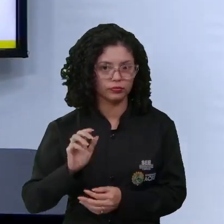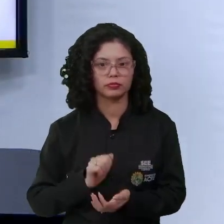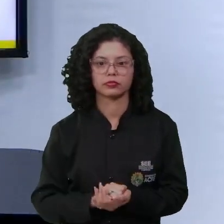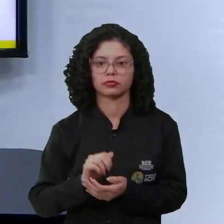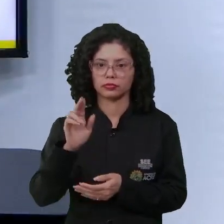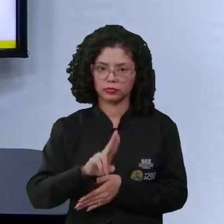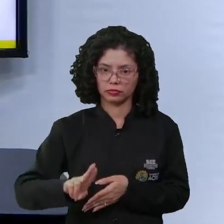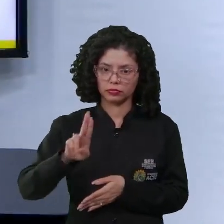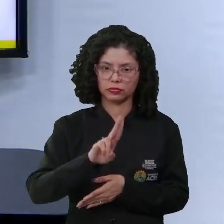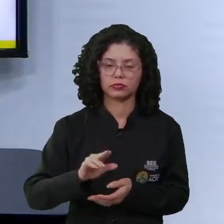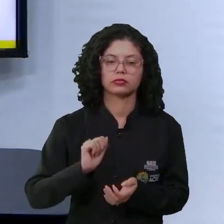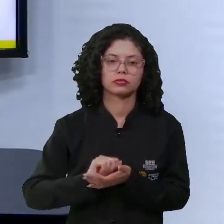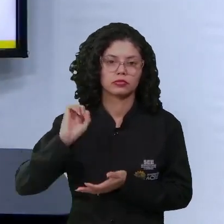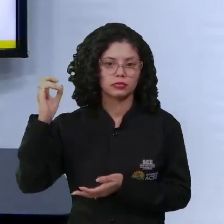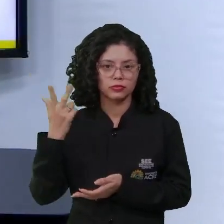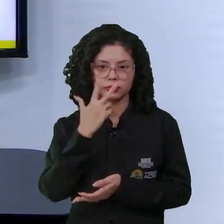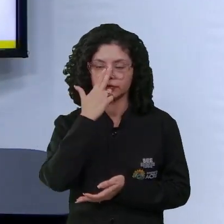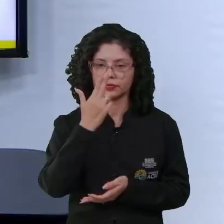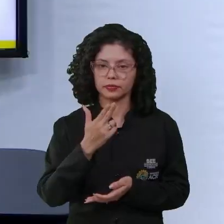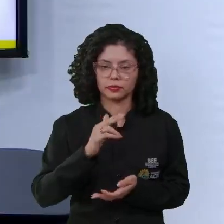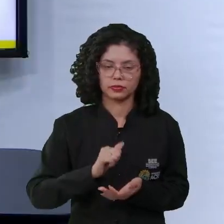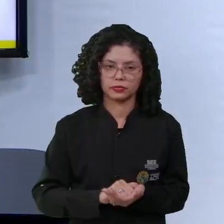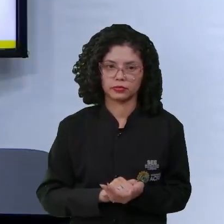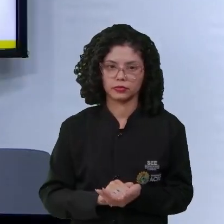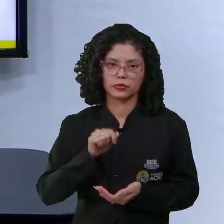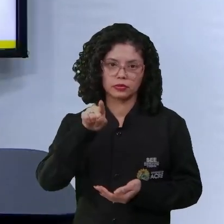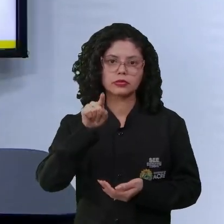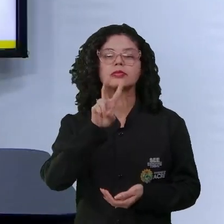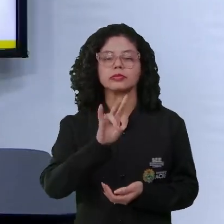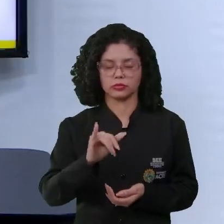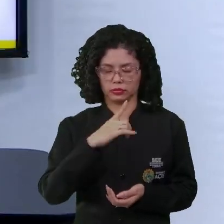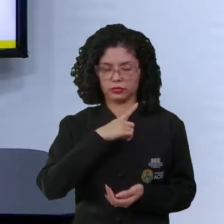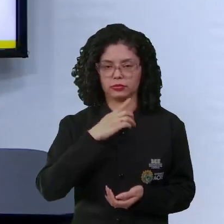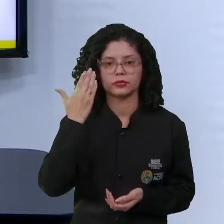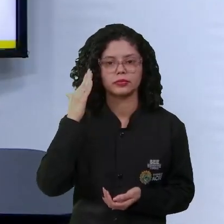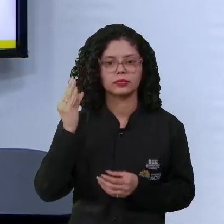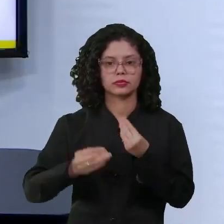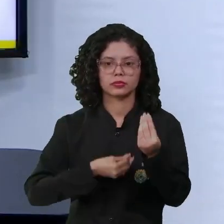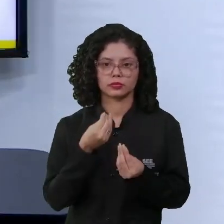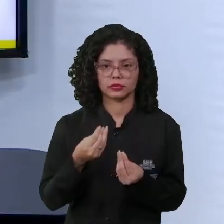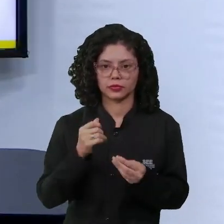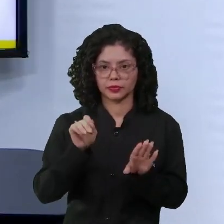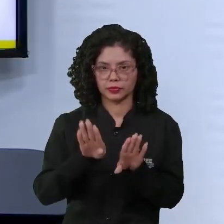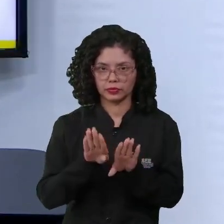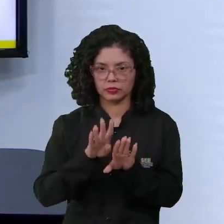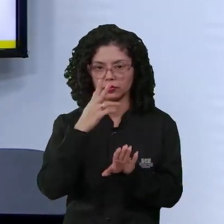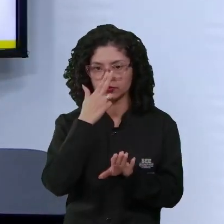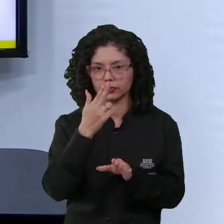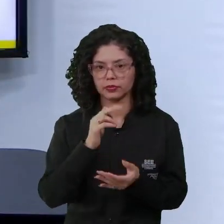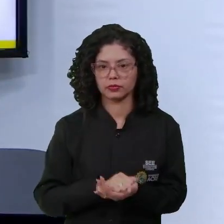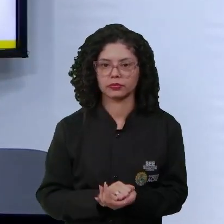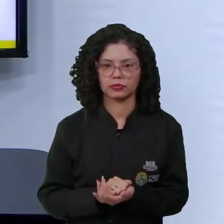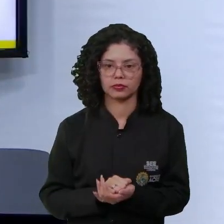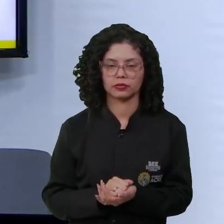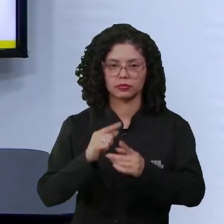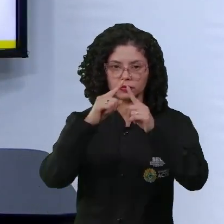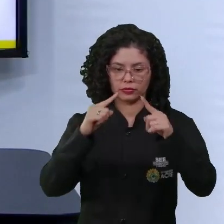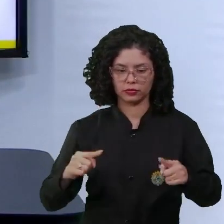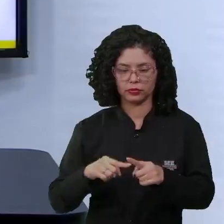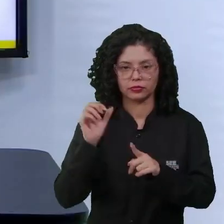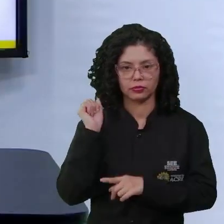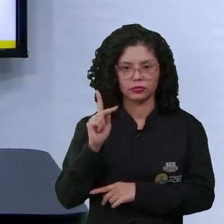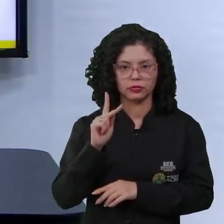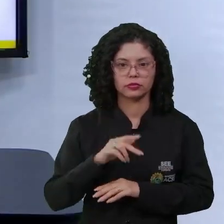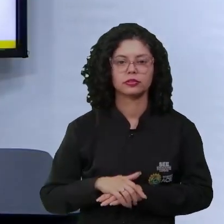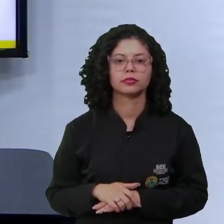vamos usar só o caso de semelhança, e aí você vai entender como funciona a semelhança de triângulos.